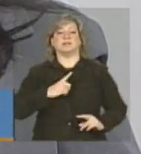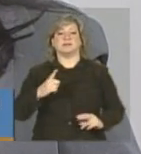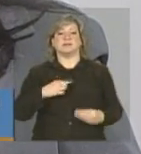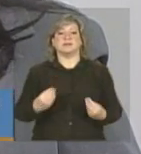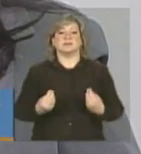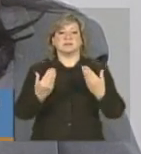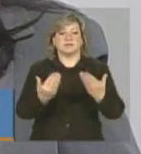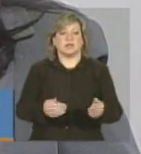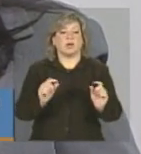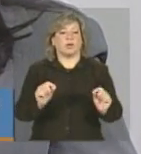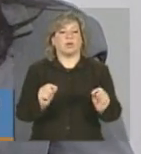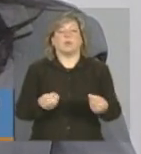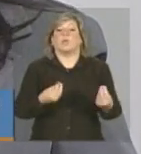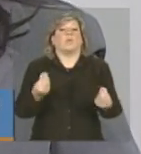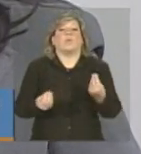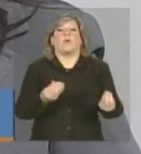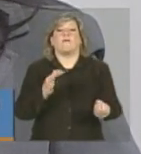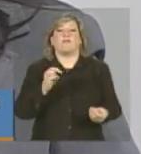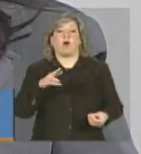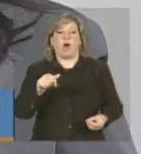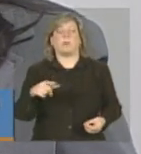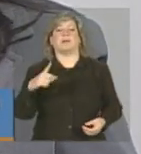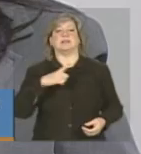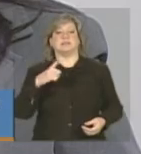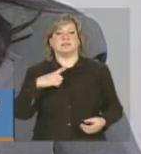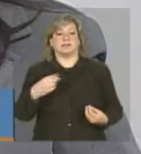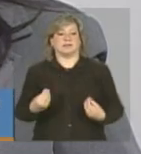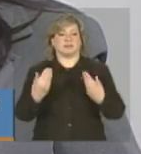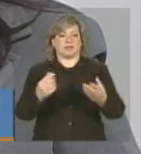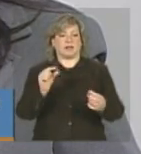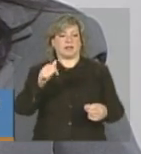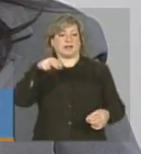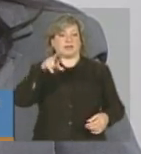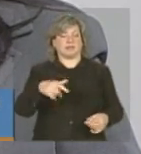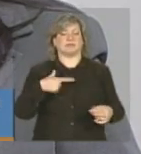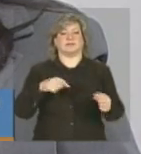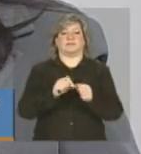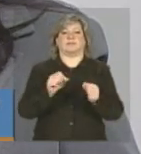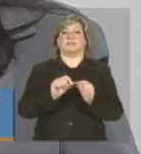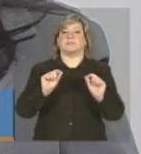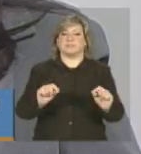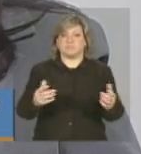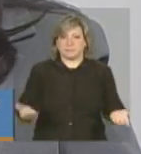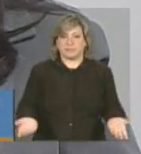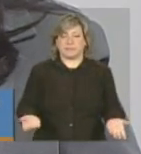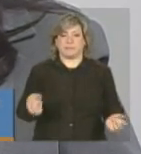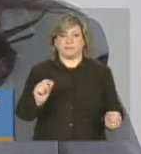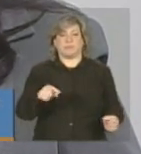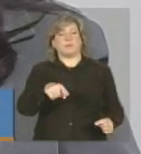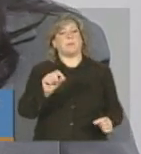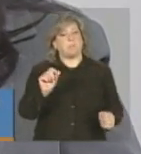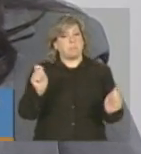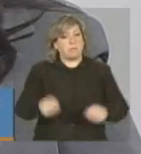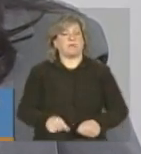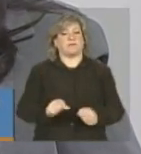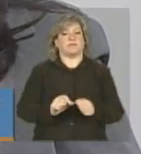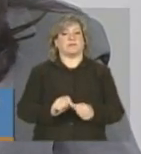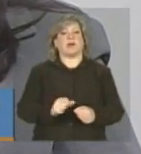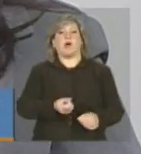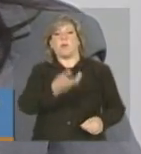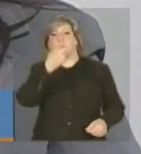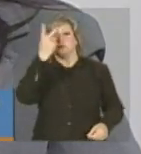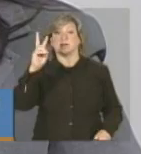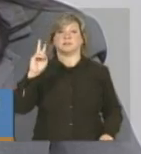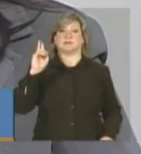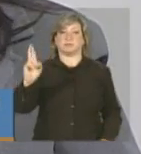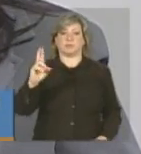tipo, de que forma estão sendo prestadas, por quem estão sendo prestadas. Então, que seja, de fato, alguém